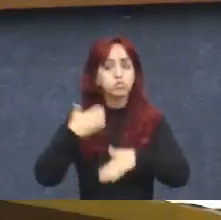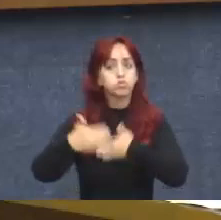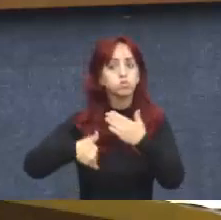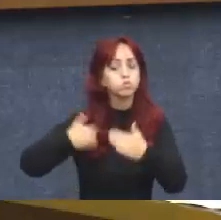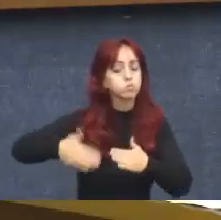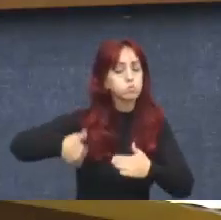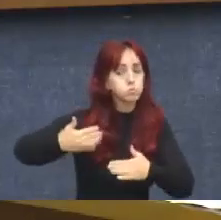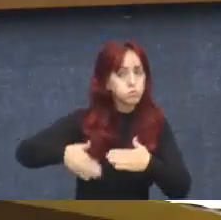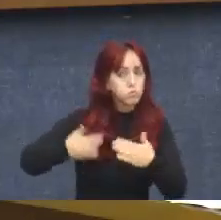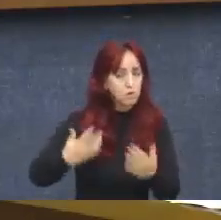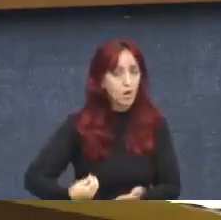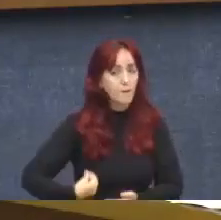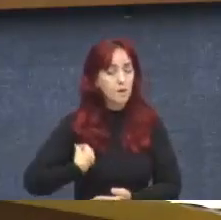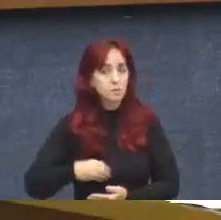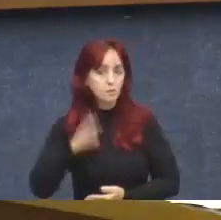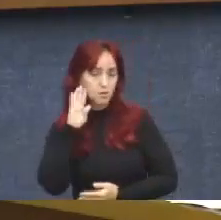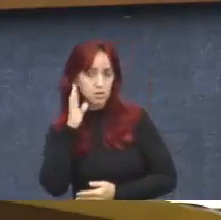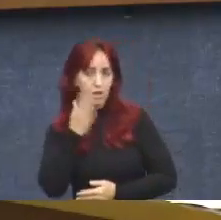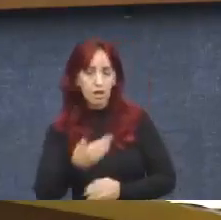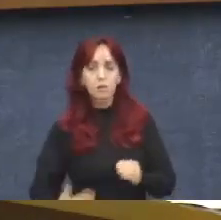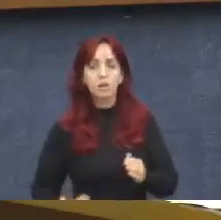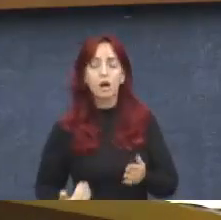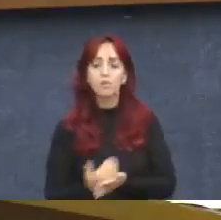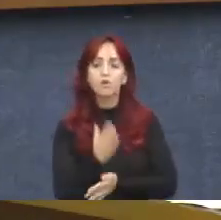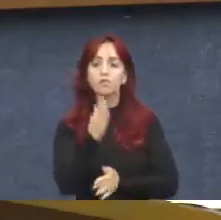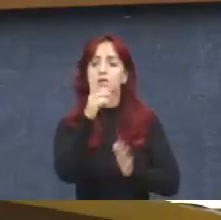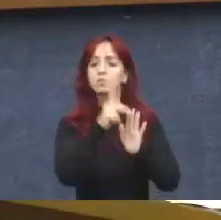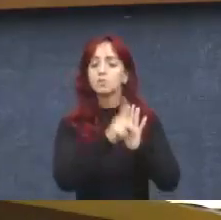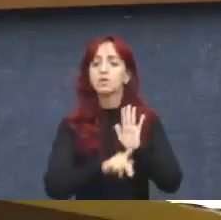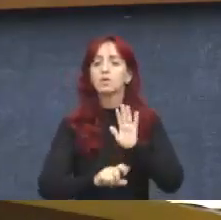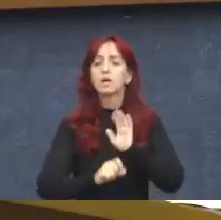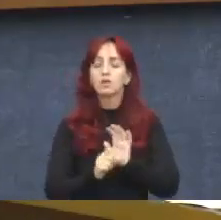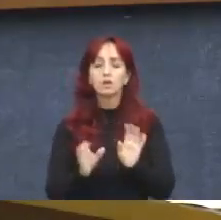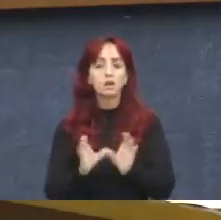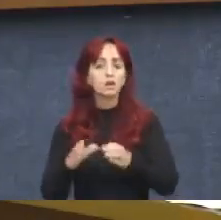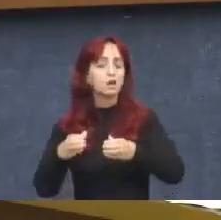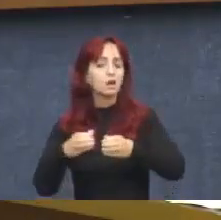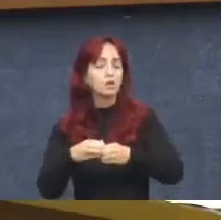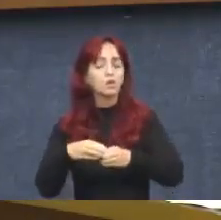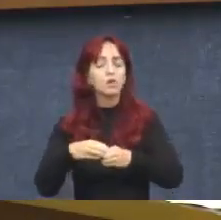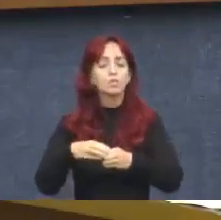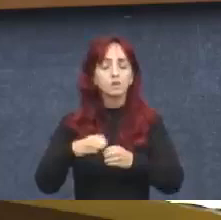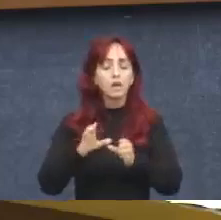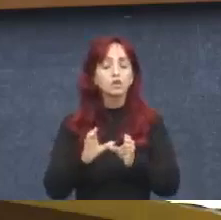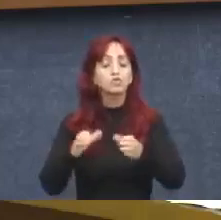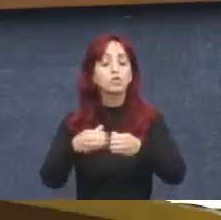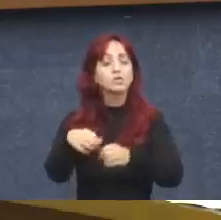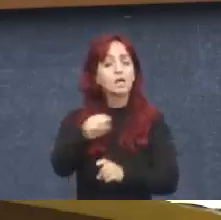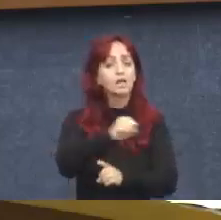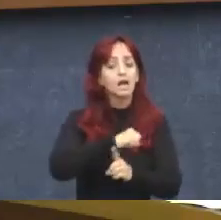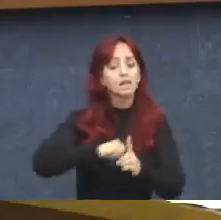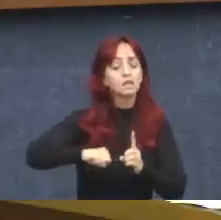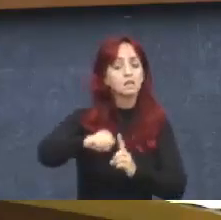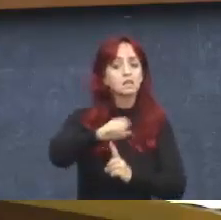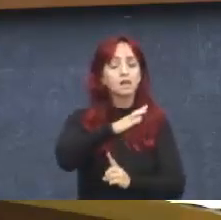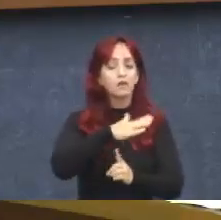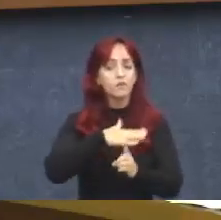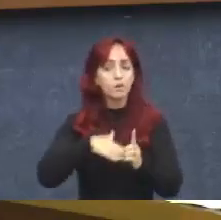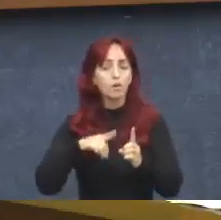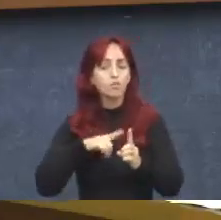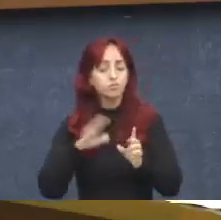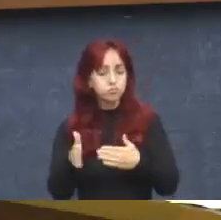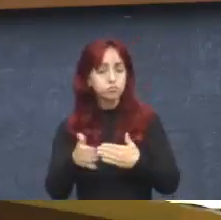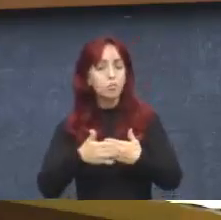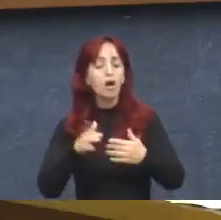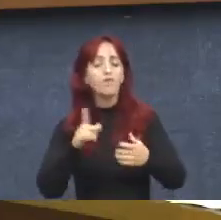direta e participativa. Aprovando esse projeto, entidades da sociedade civil vão poder fazer proposições aqui na casa.